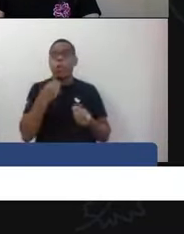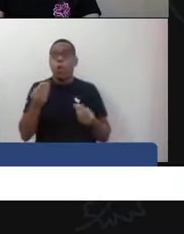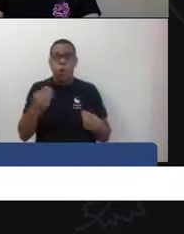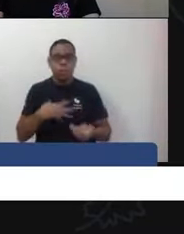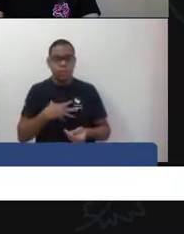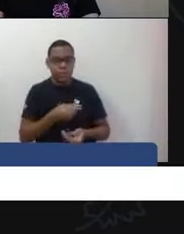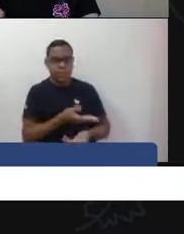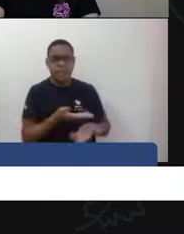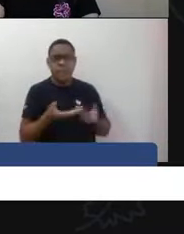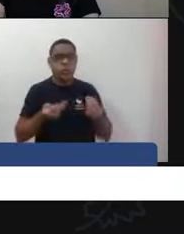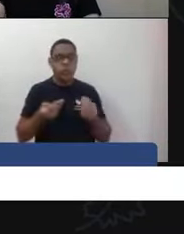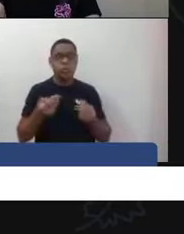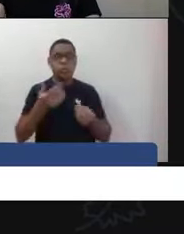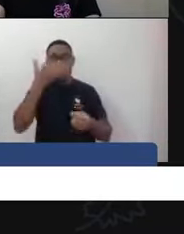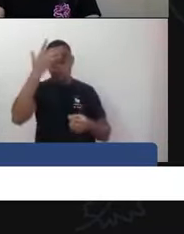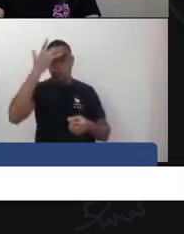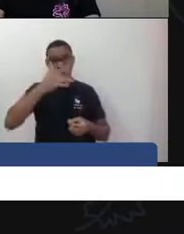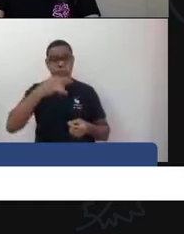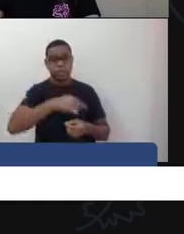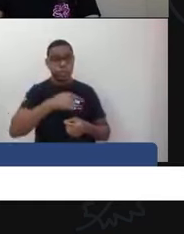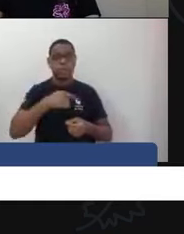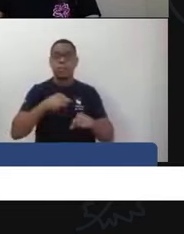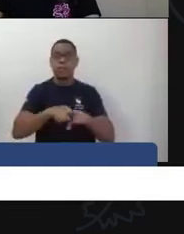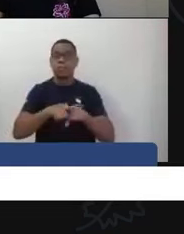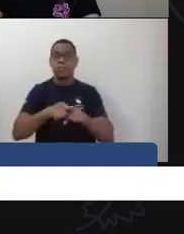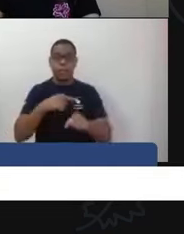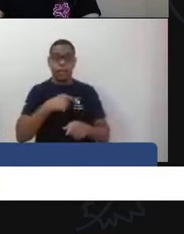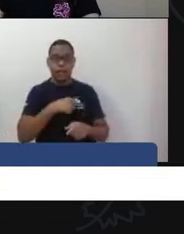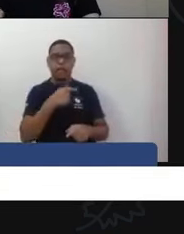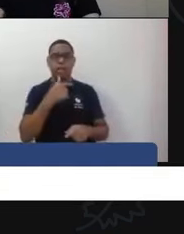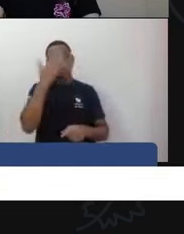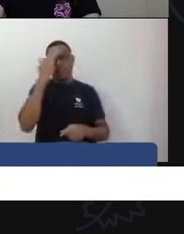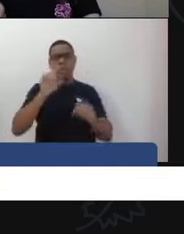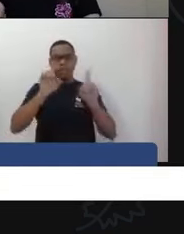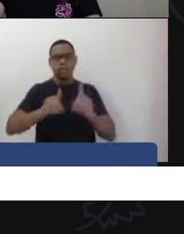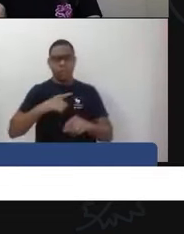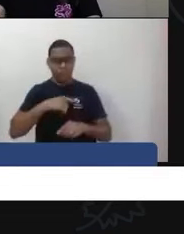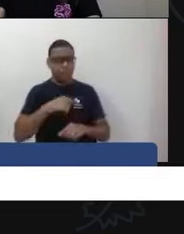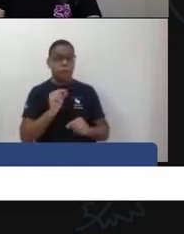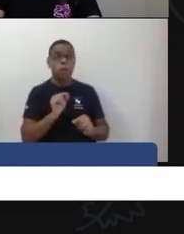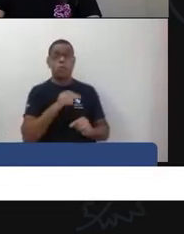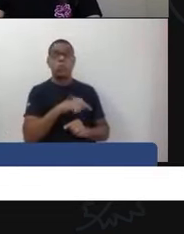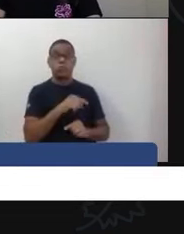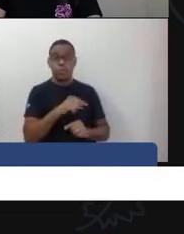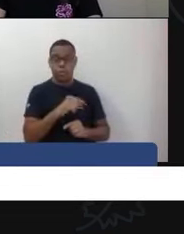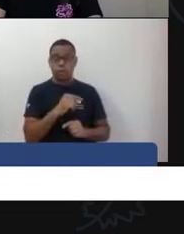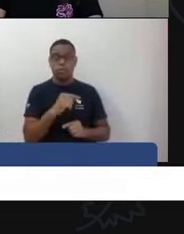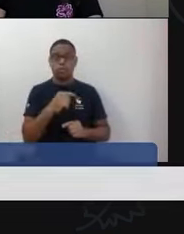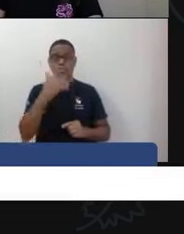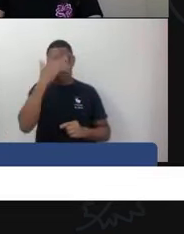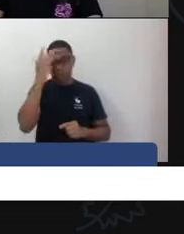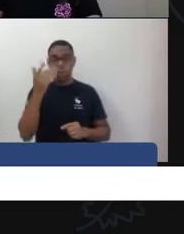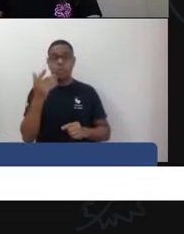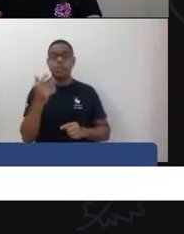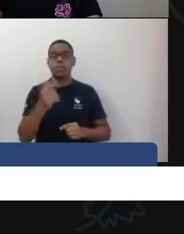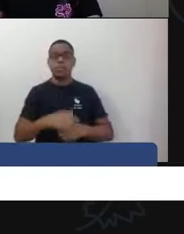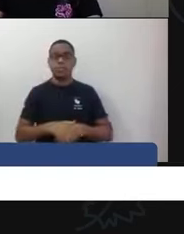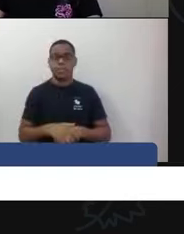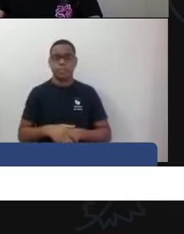tinha. Eu sabia que ela tinha algum problema, mas eu não sabia qual era, porque ela sabia ninguém tinha coragem. Eu acho que